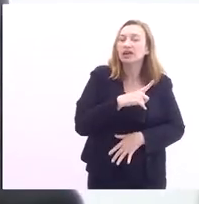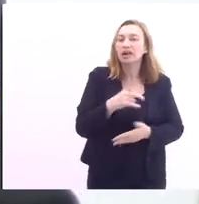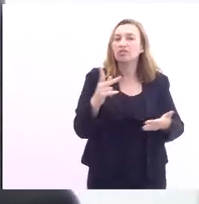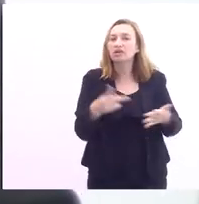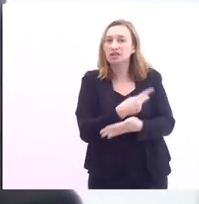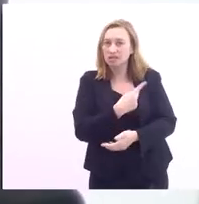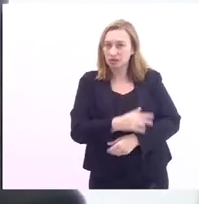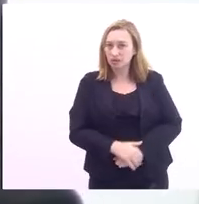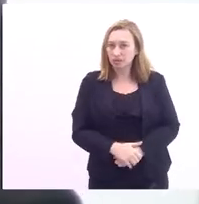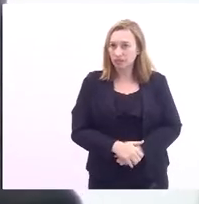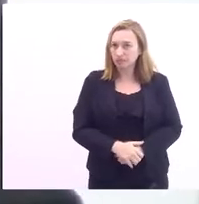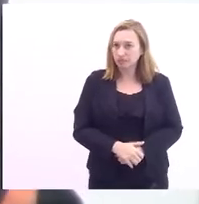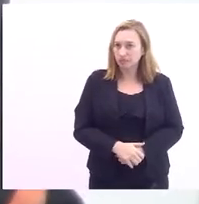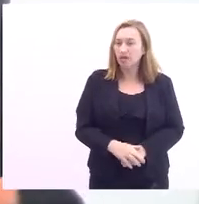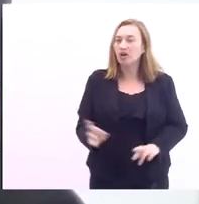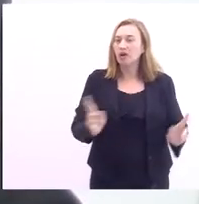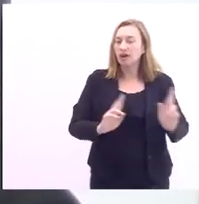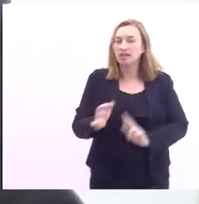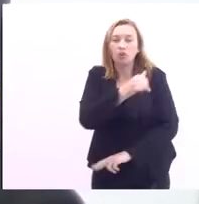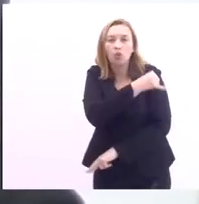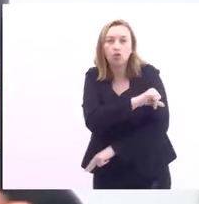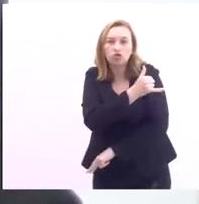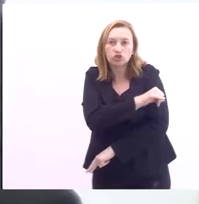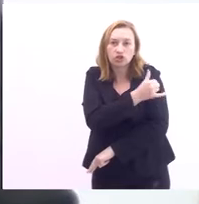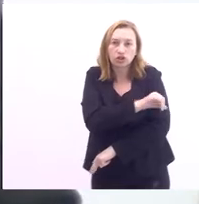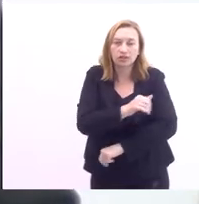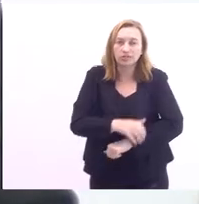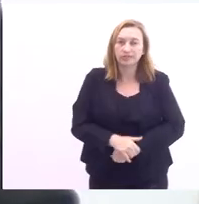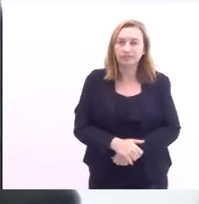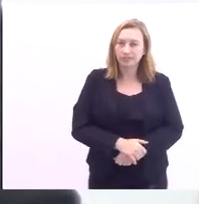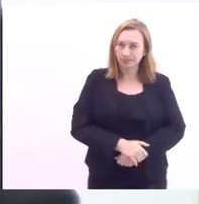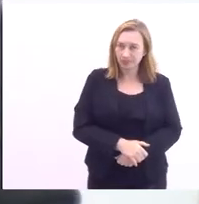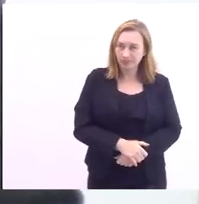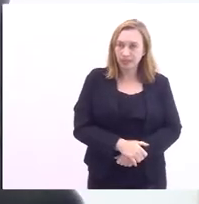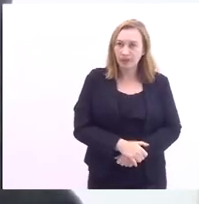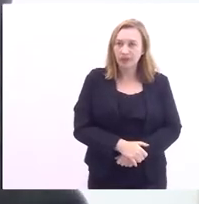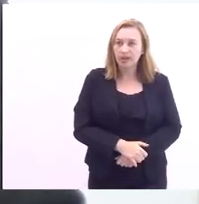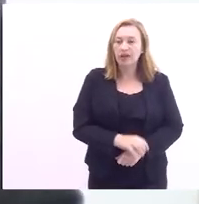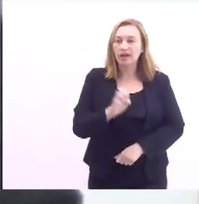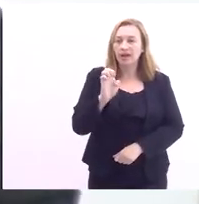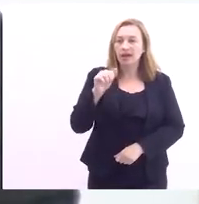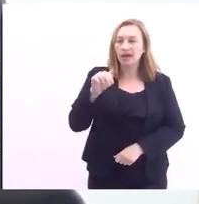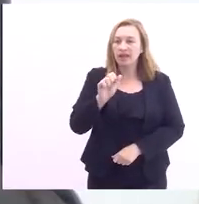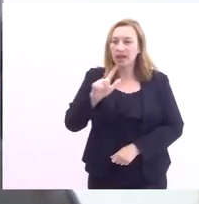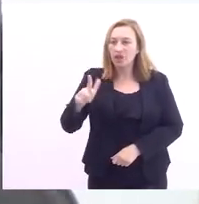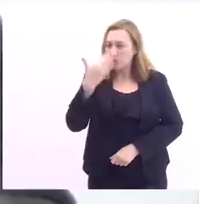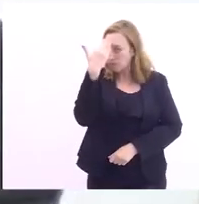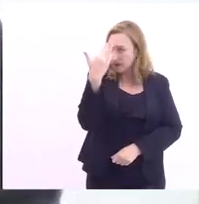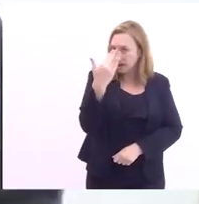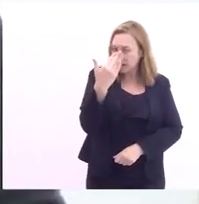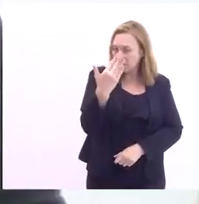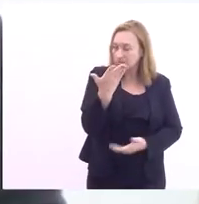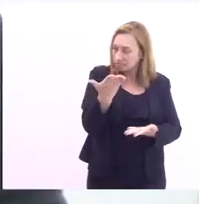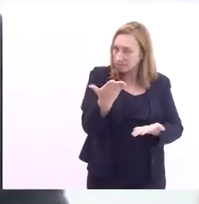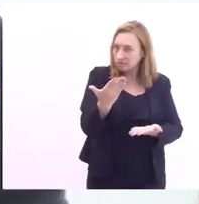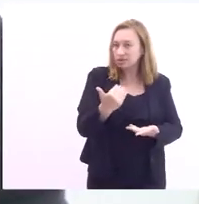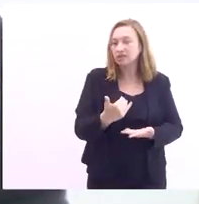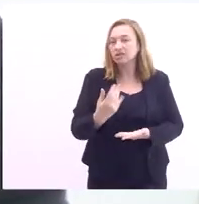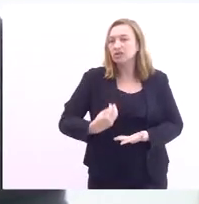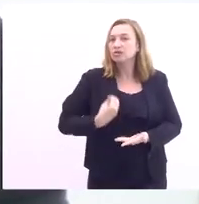em relação ao Rio de Janeiro a partir da Enel. Muito obrigado e agradecer muito